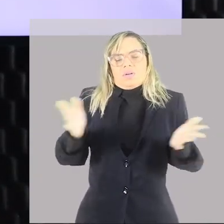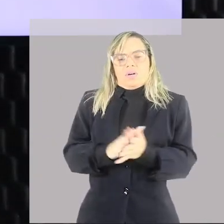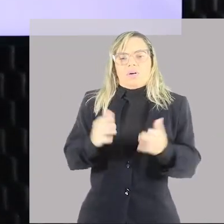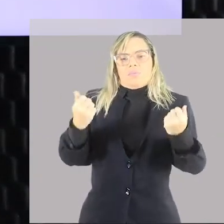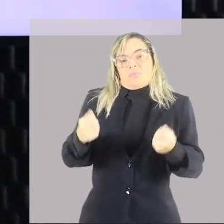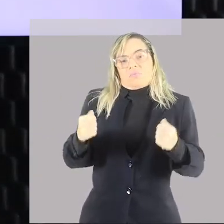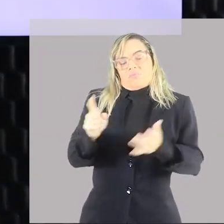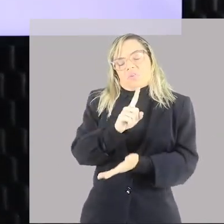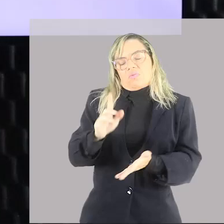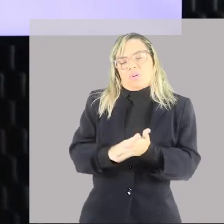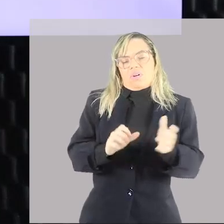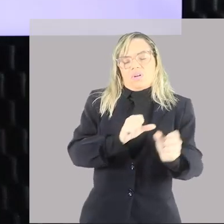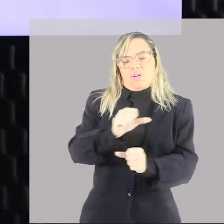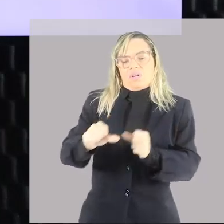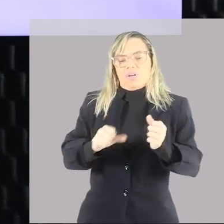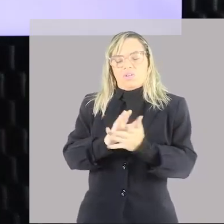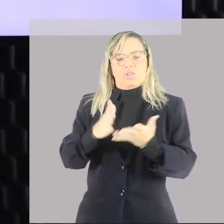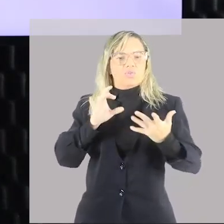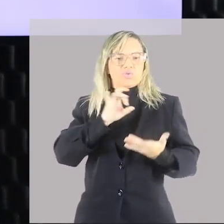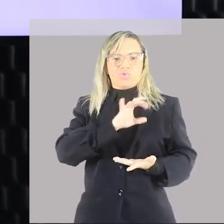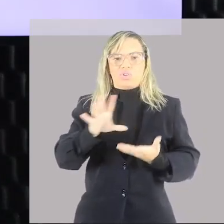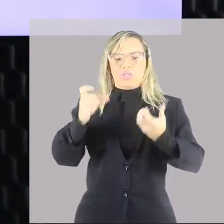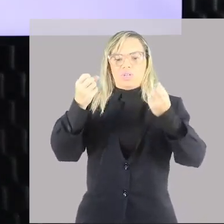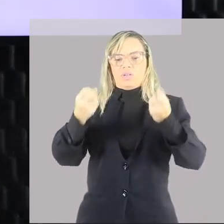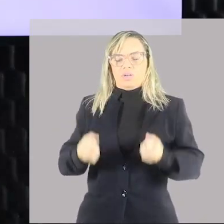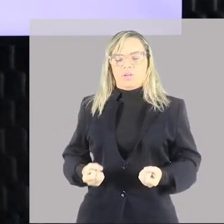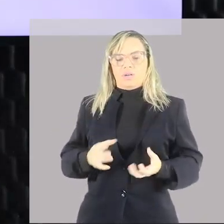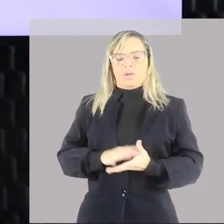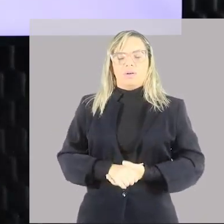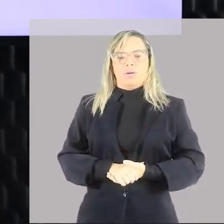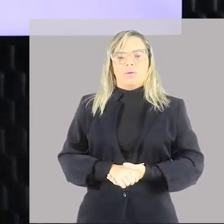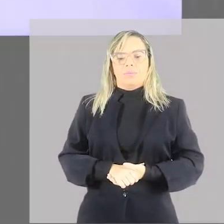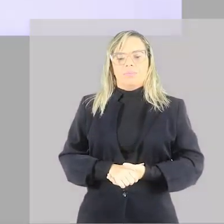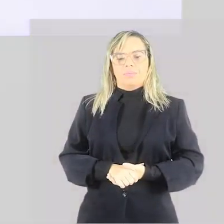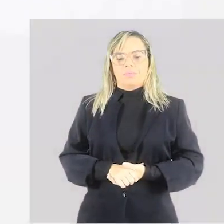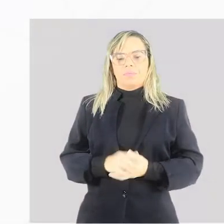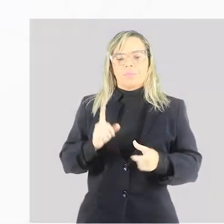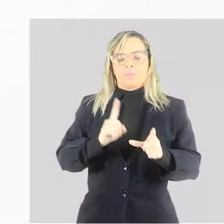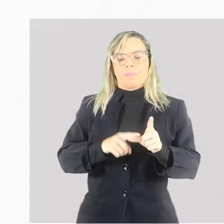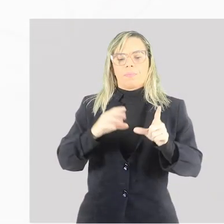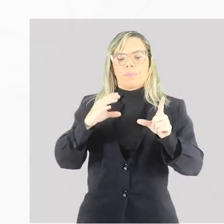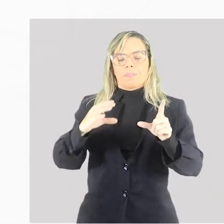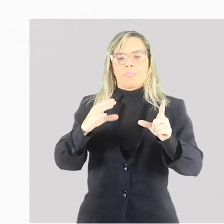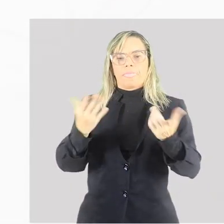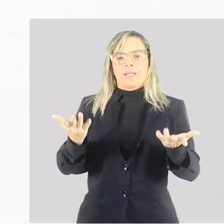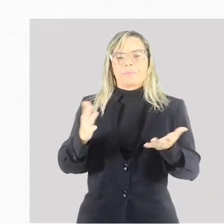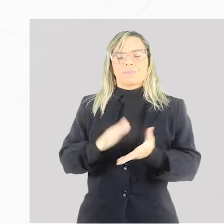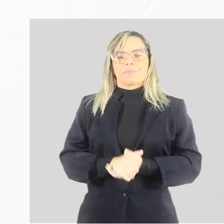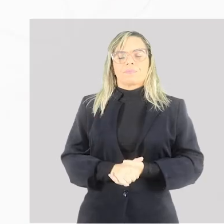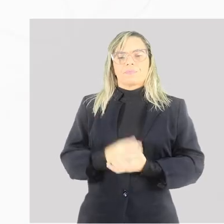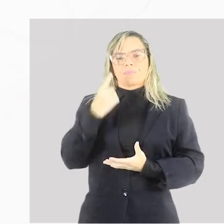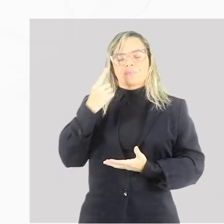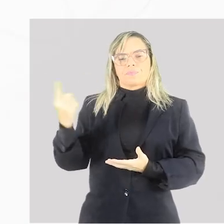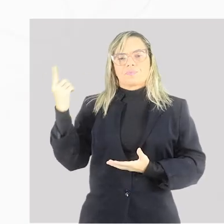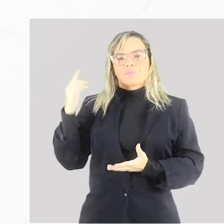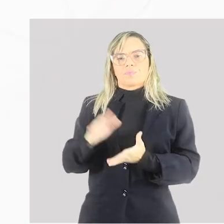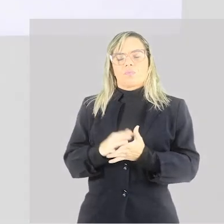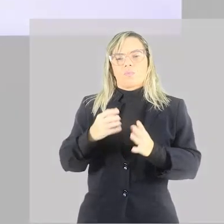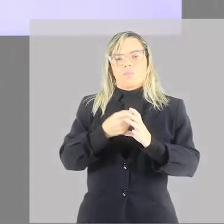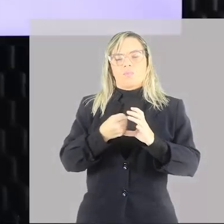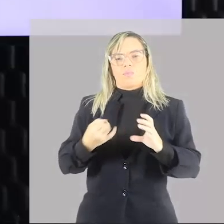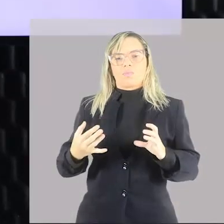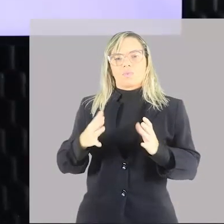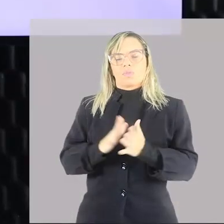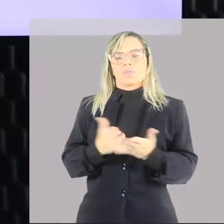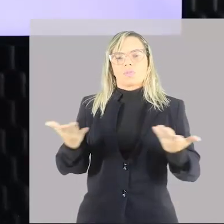precisar mudá-la, eu vou ter de aceitá-la. Então não serve pra gente. Fruição. A fruição é um elemento, claro, eu deixo